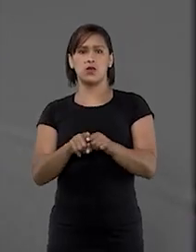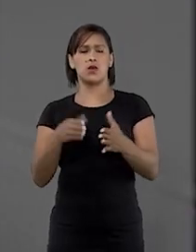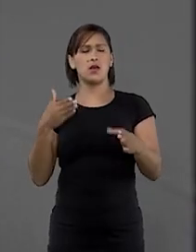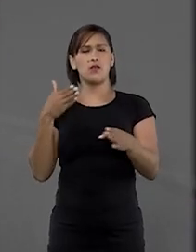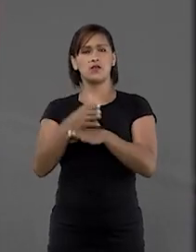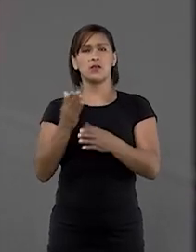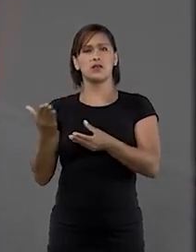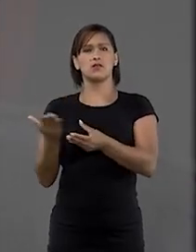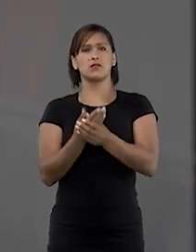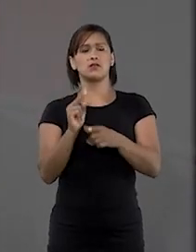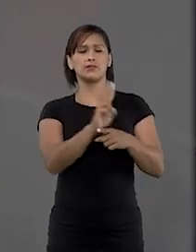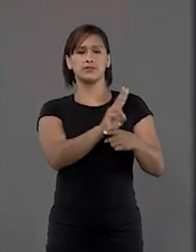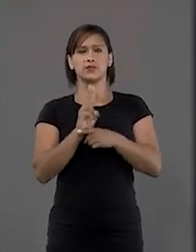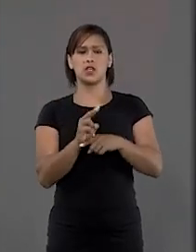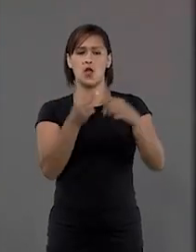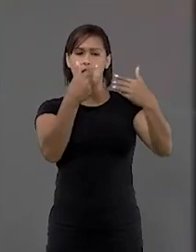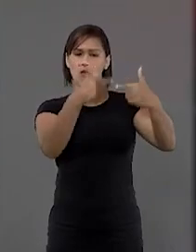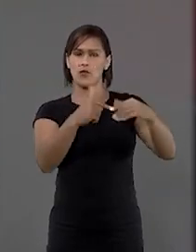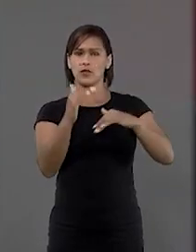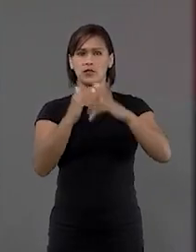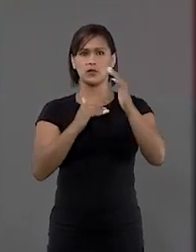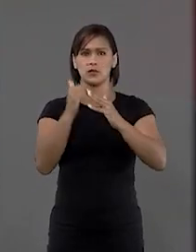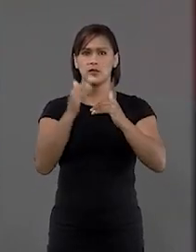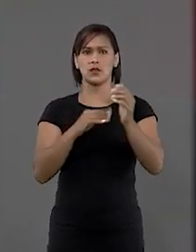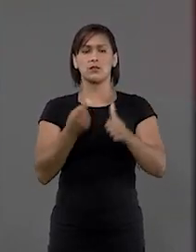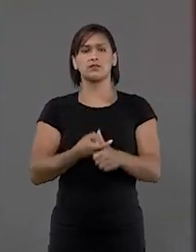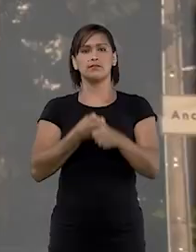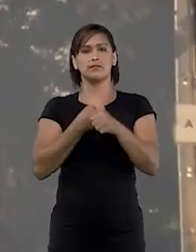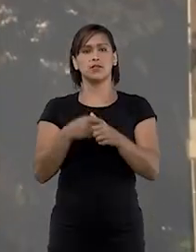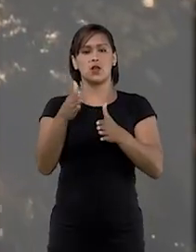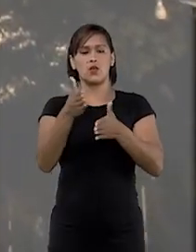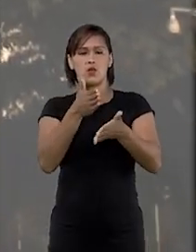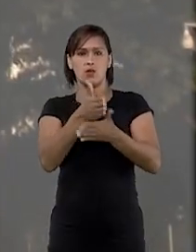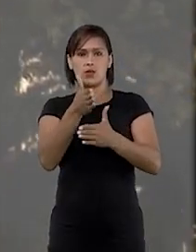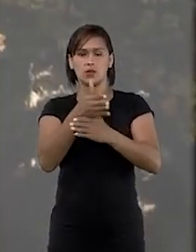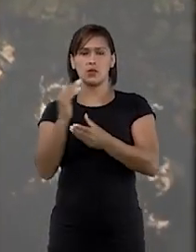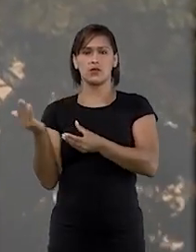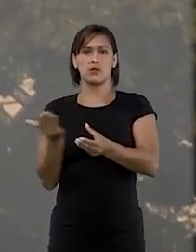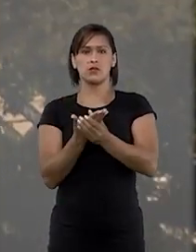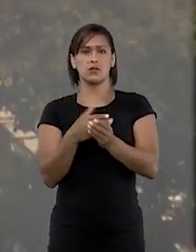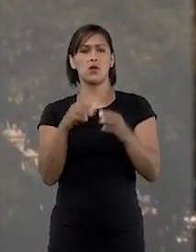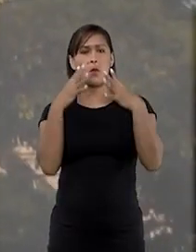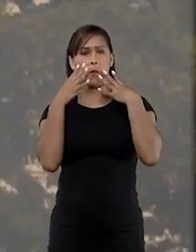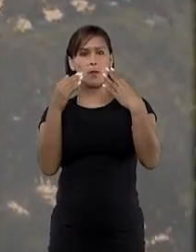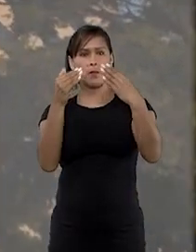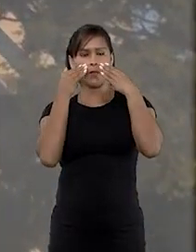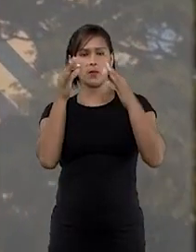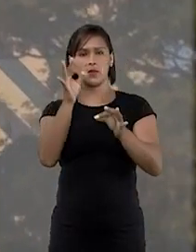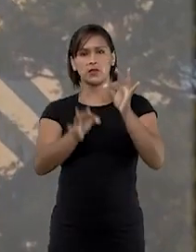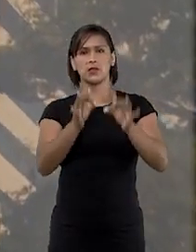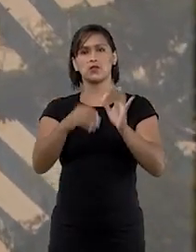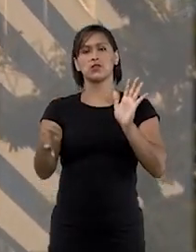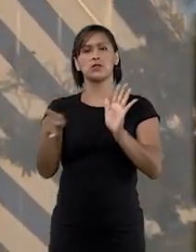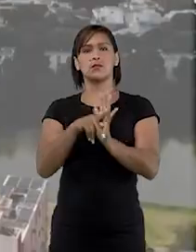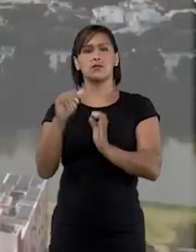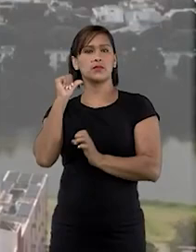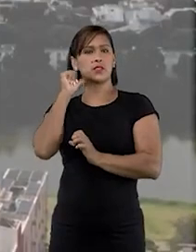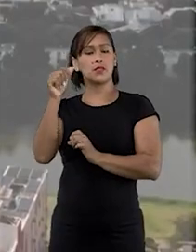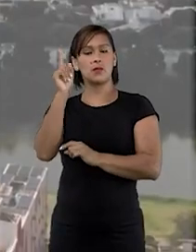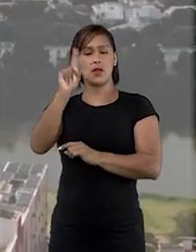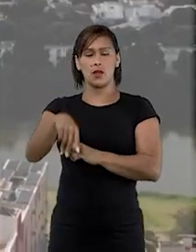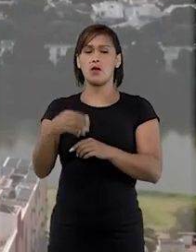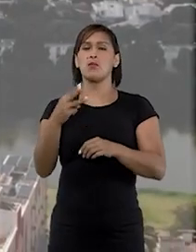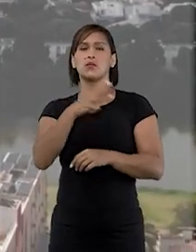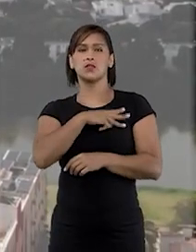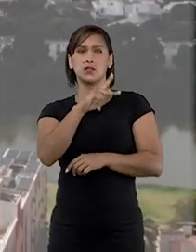de Justiça deferiu liminar em conflito de competência para suspender a tramitação de ação civil pública na Justiça de Minas Gerais